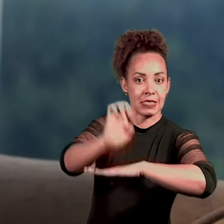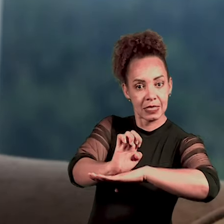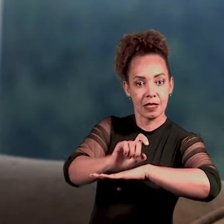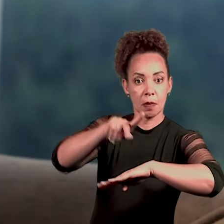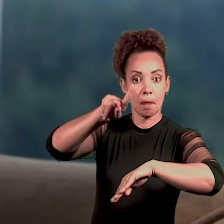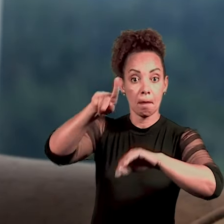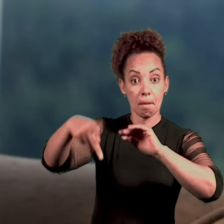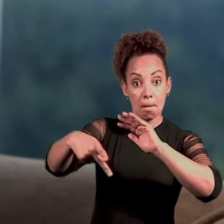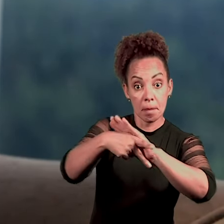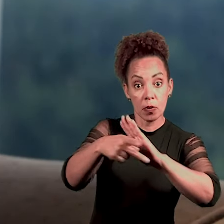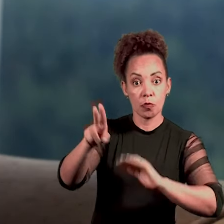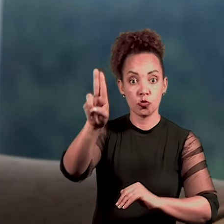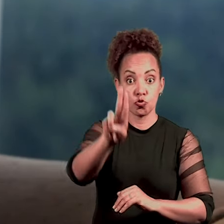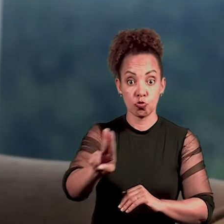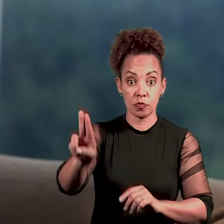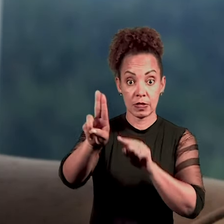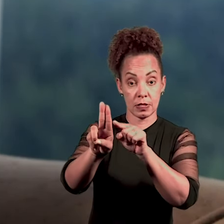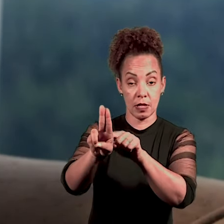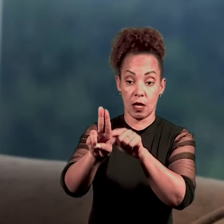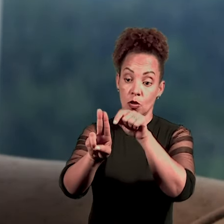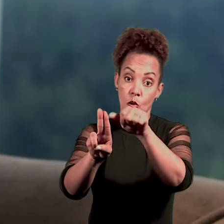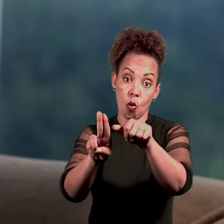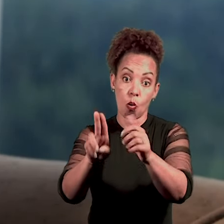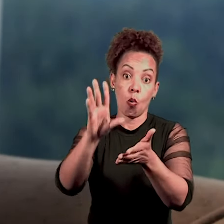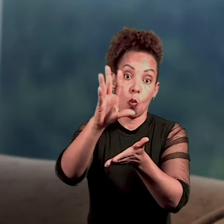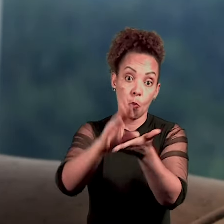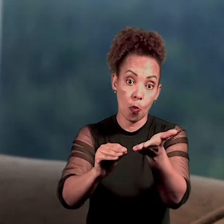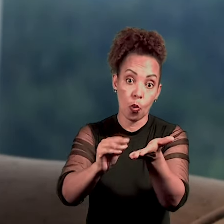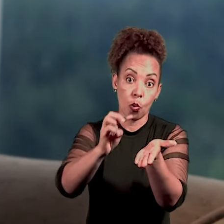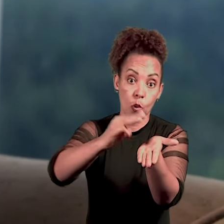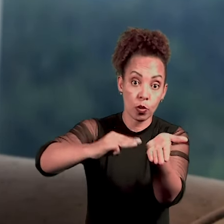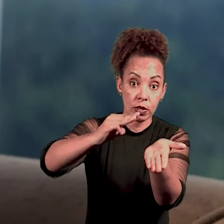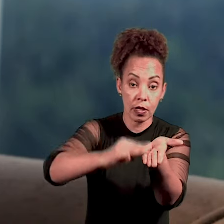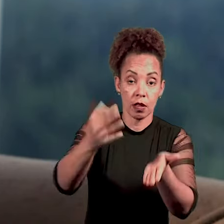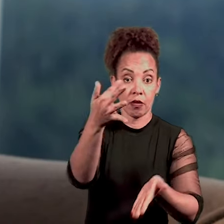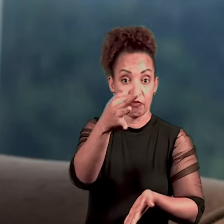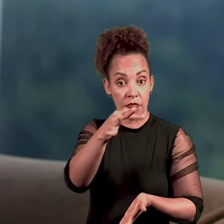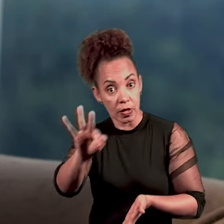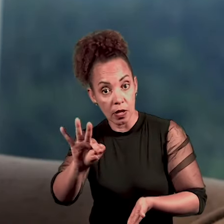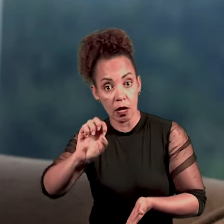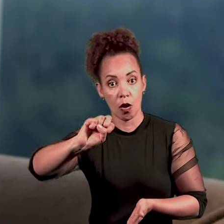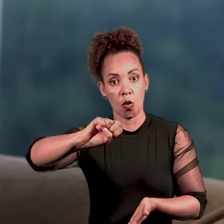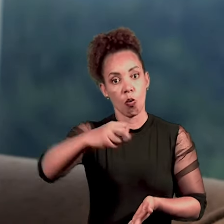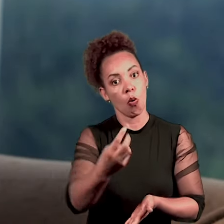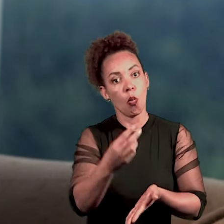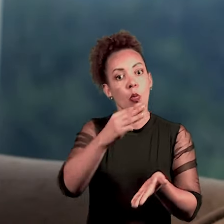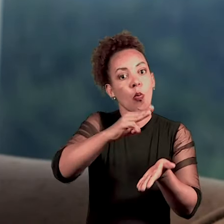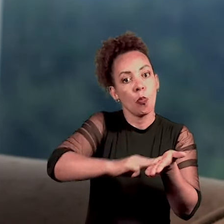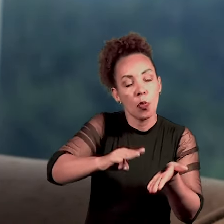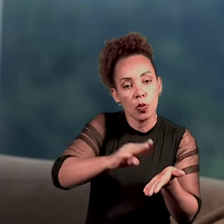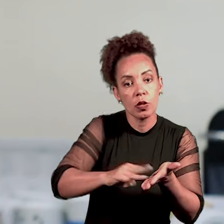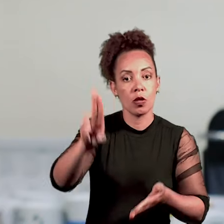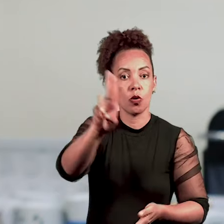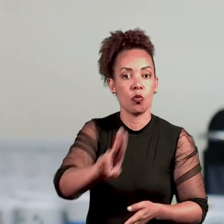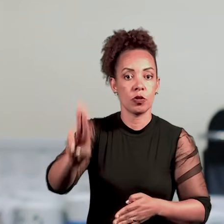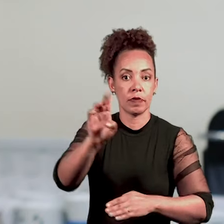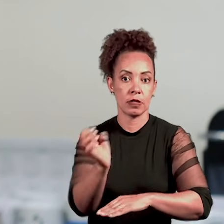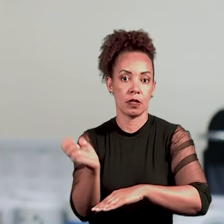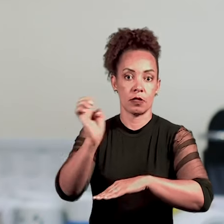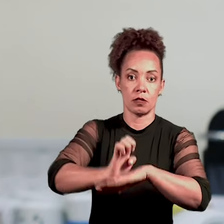no modelo de universidade federal, ou no modelo de universidade estadual.